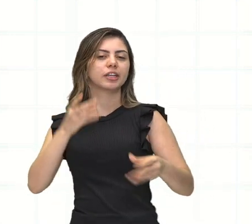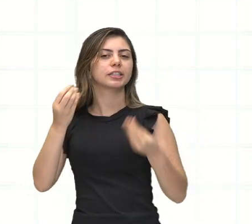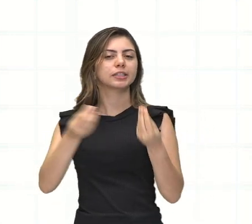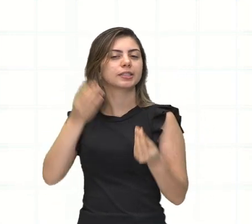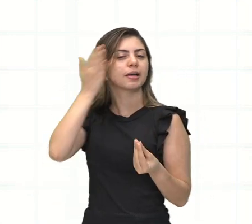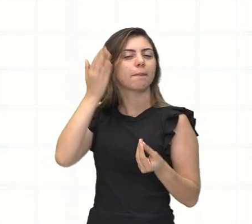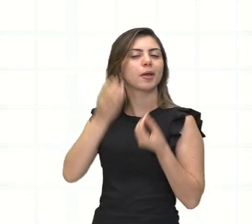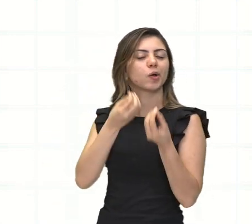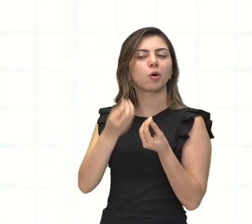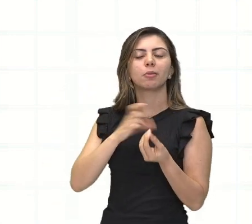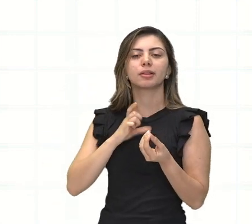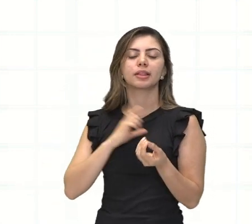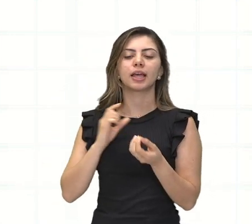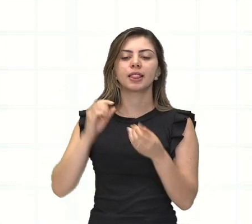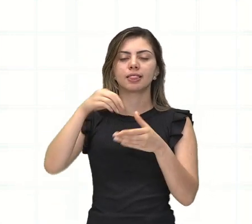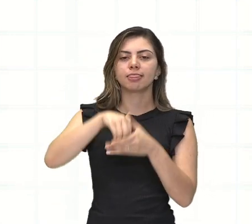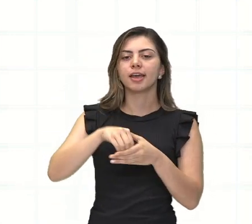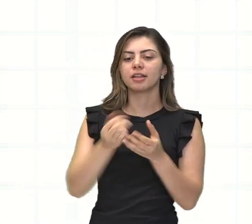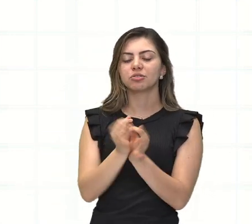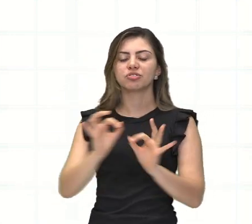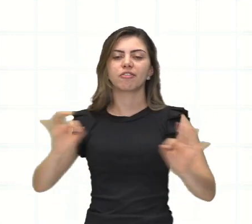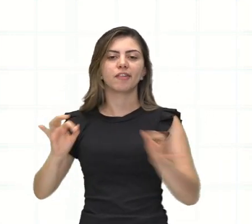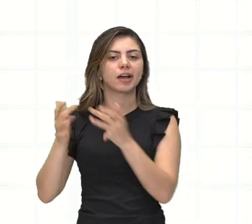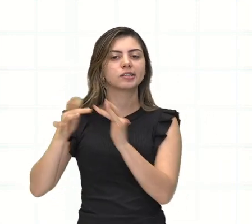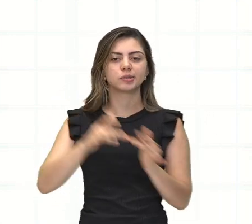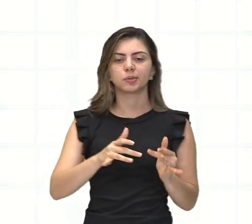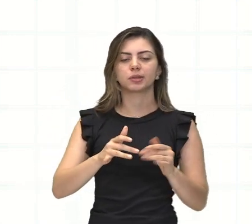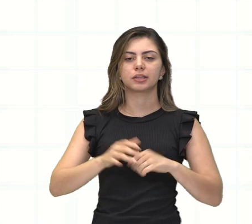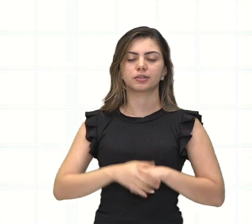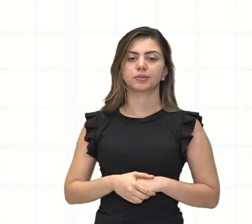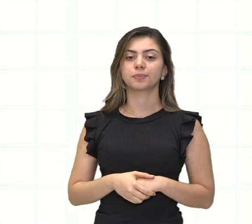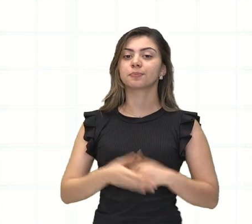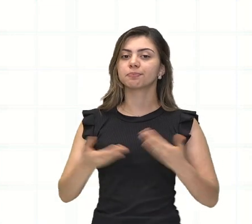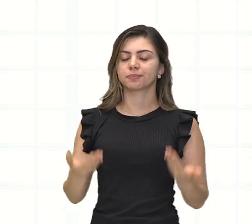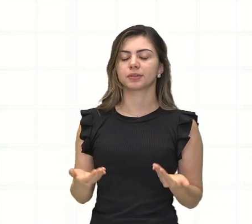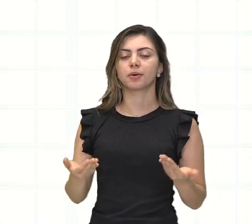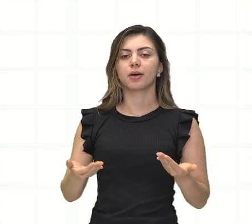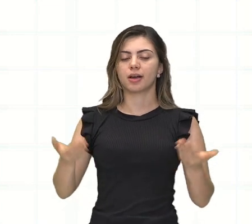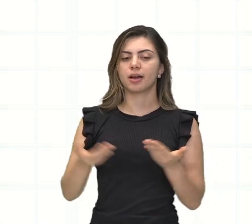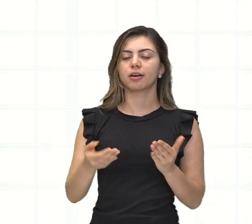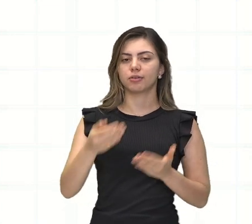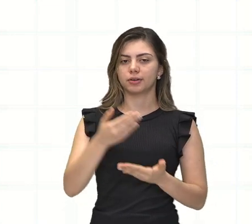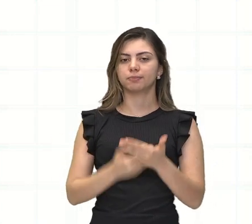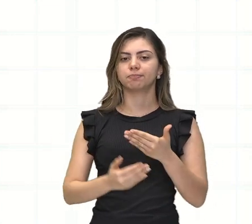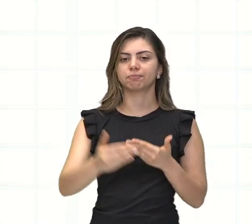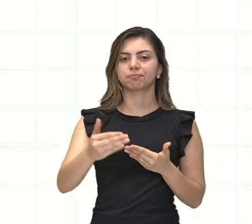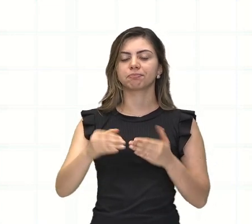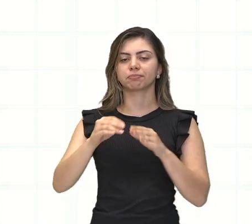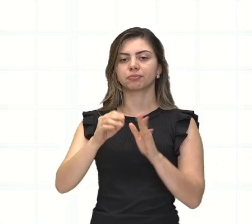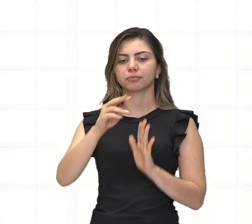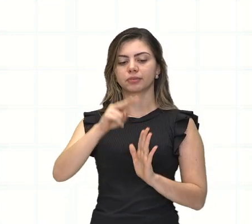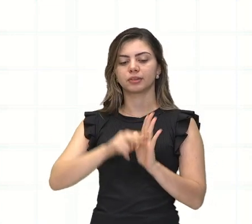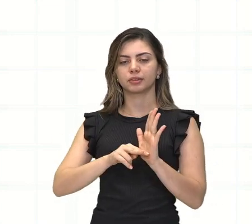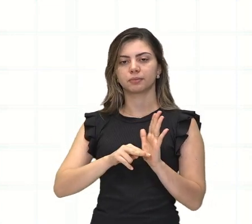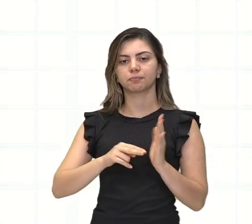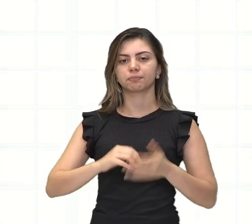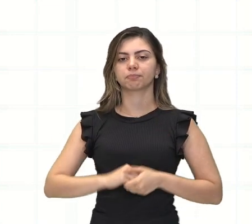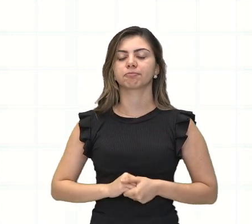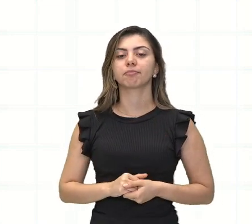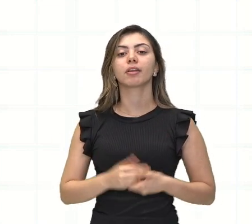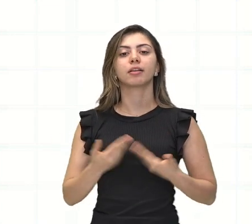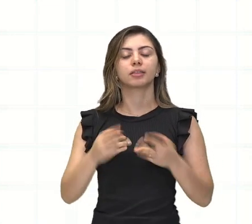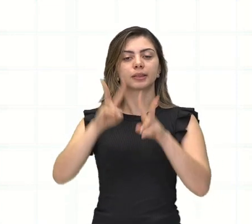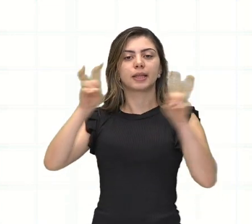dentro de contextos, dentro de frases. Então, o texto diz o seguinte: mãe